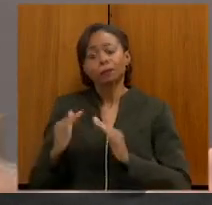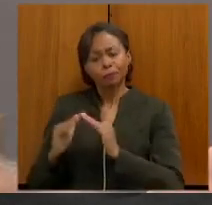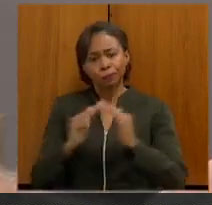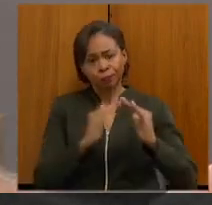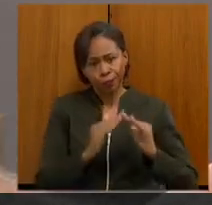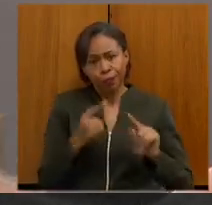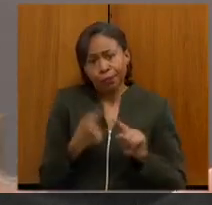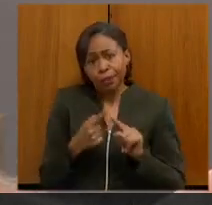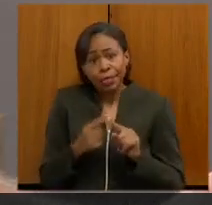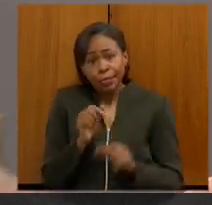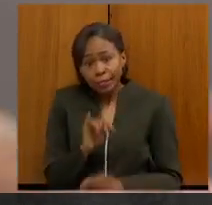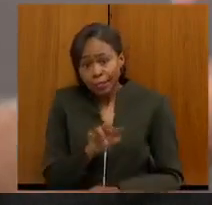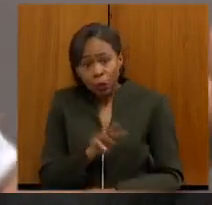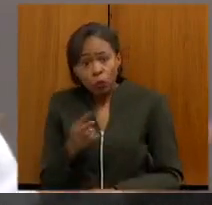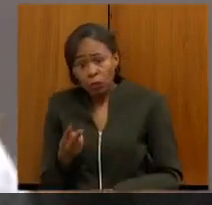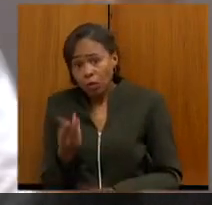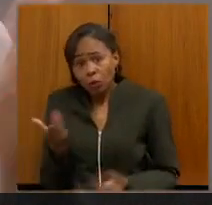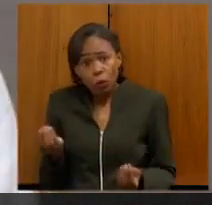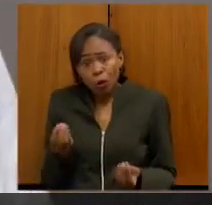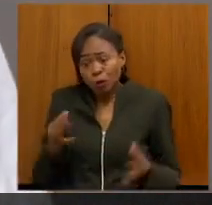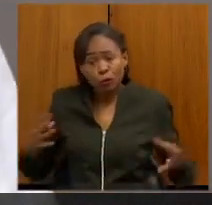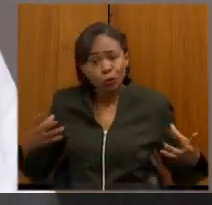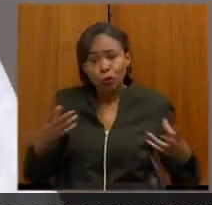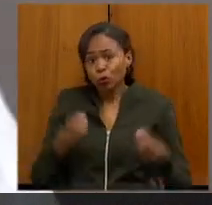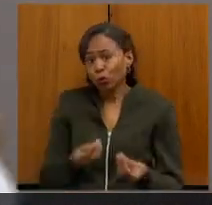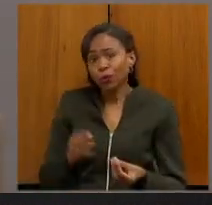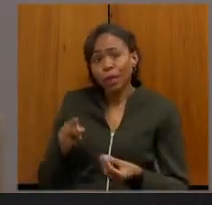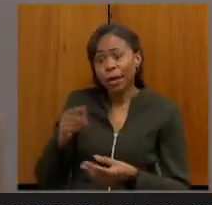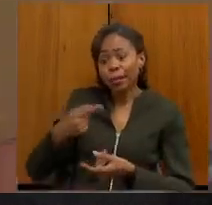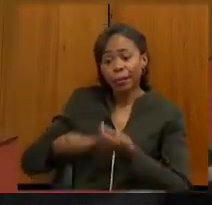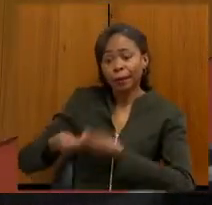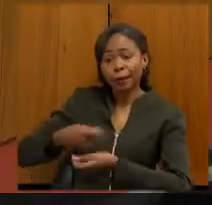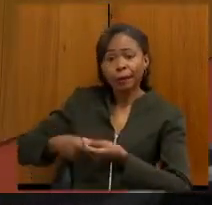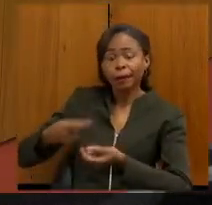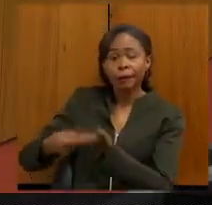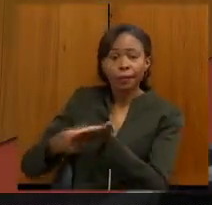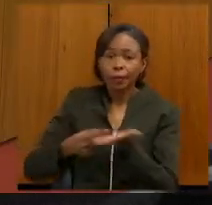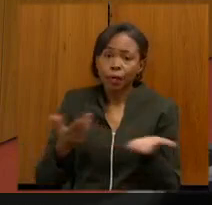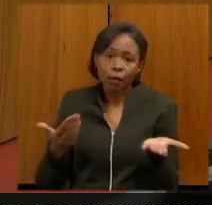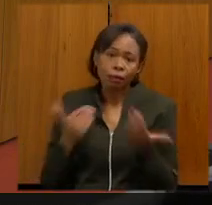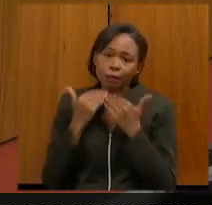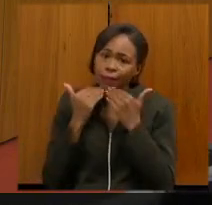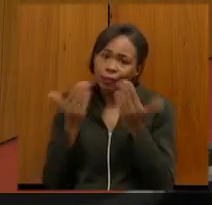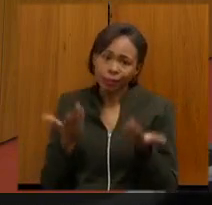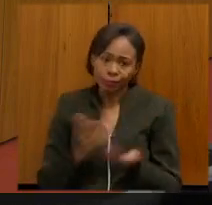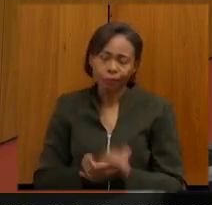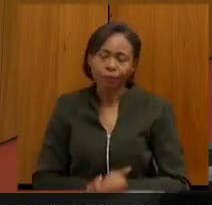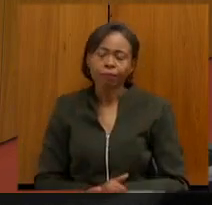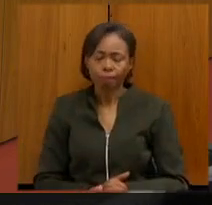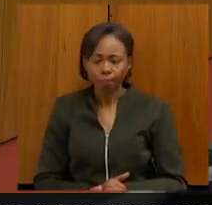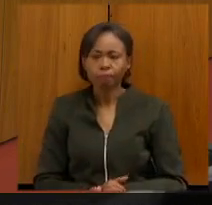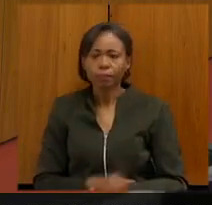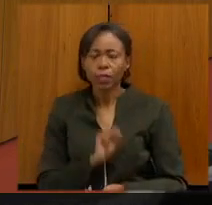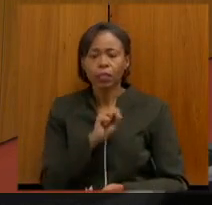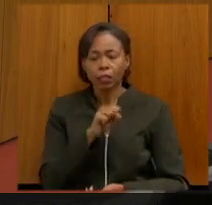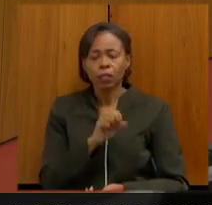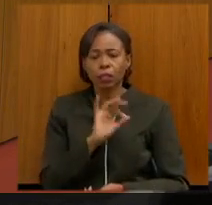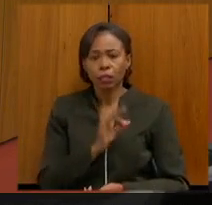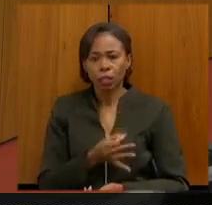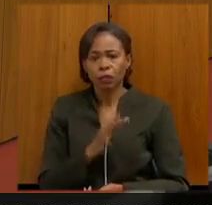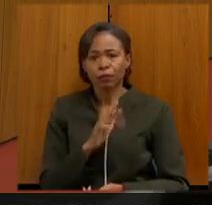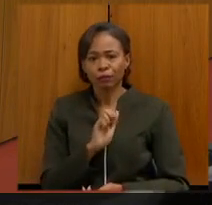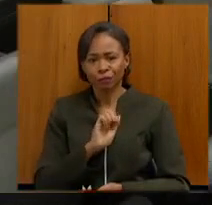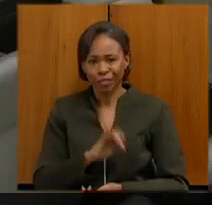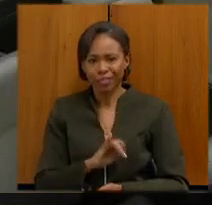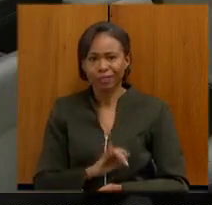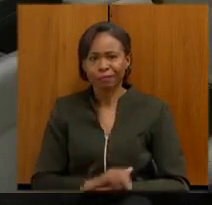tudo no colo da mesa de negociação aí não tem mesa que aguenta né obrigado se sair Frei aproveita